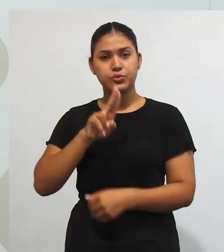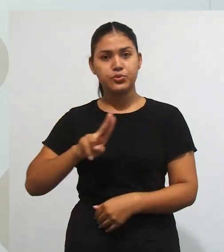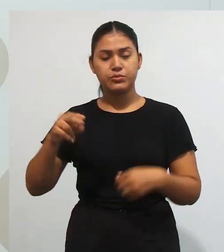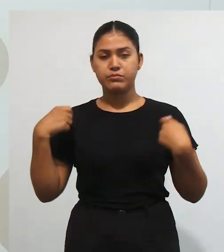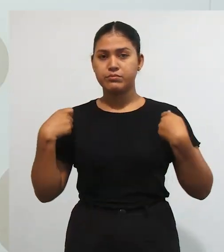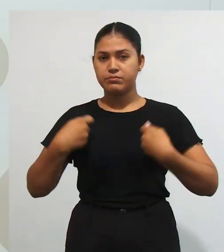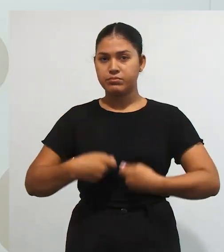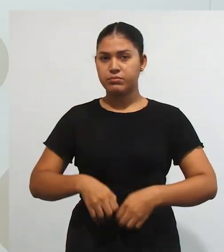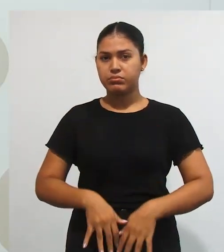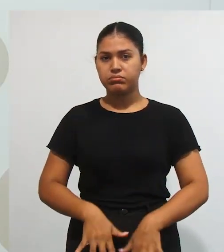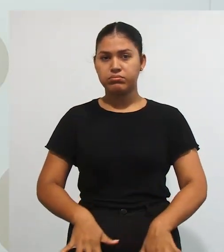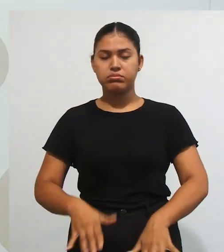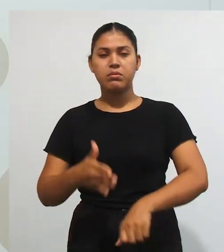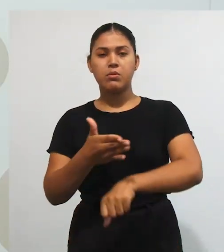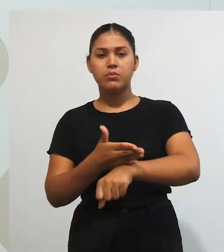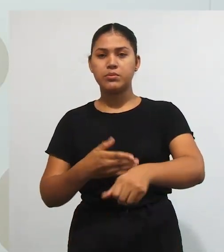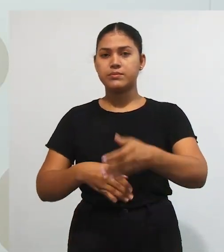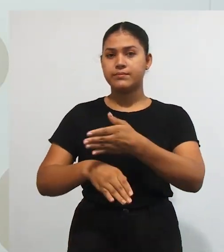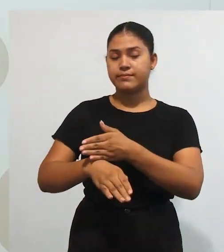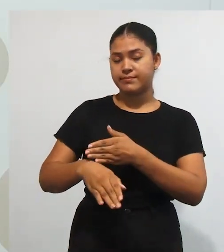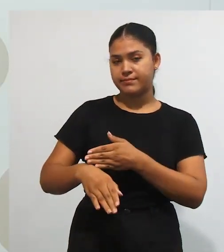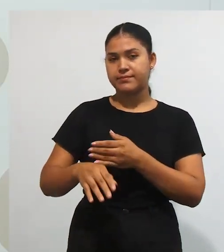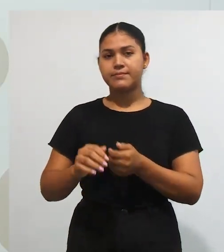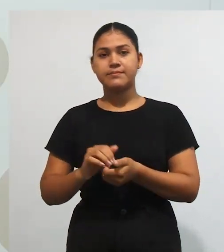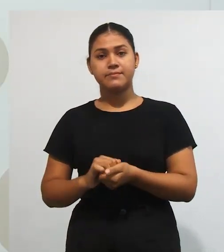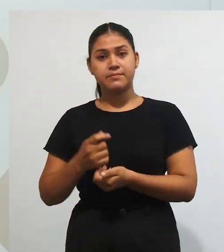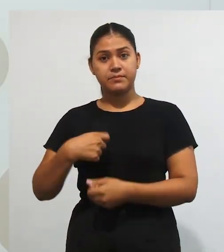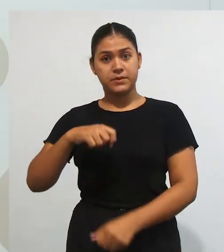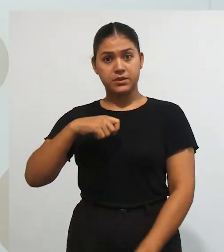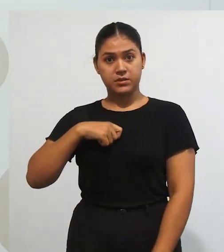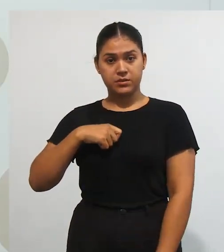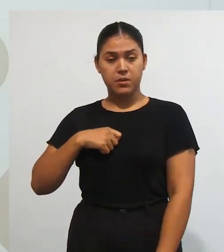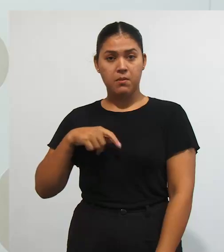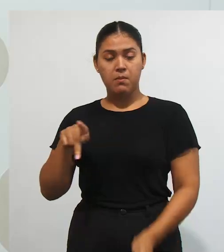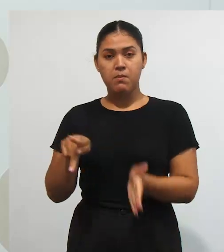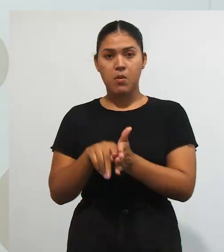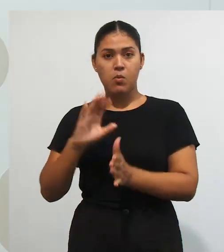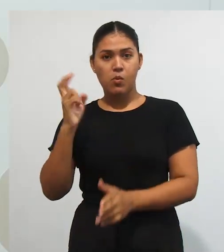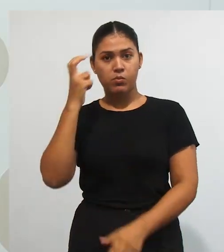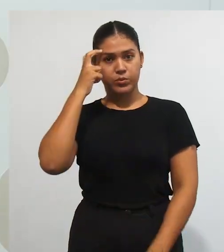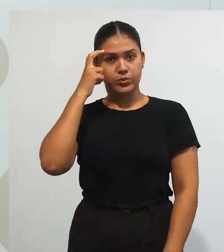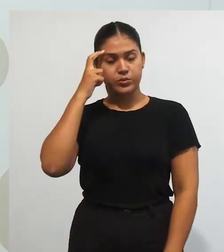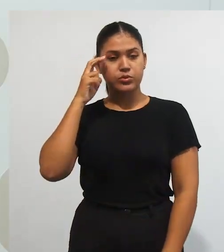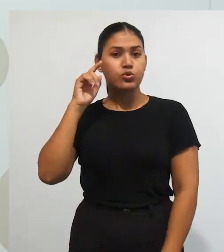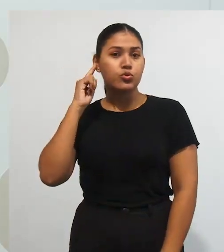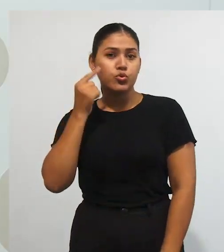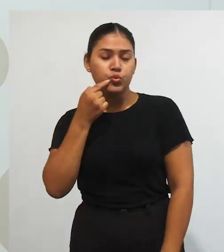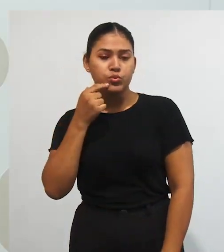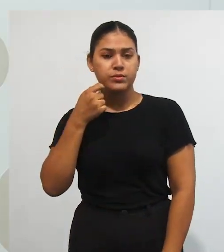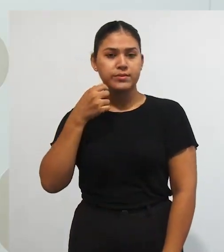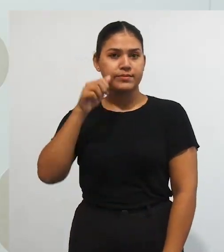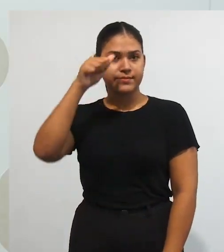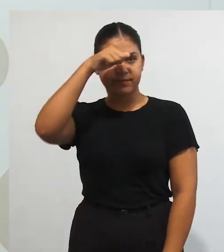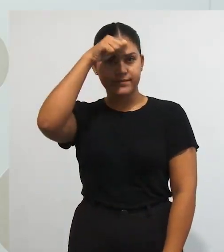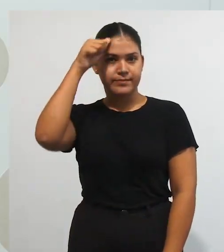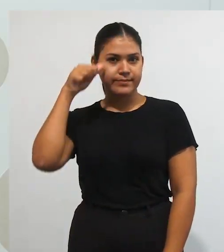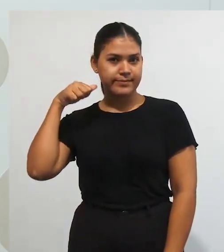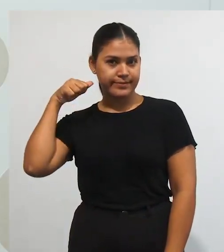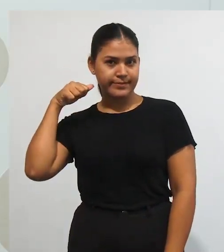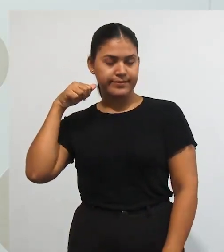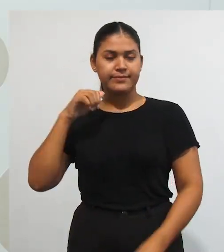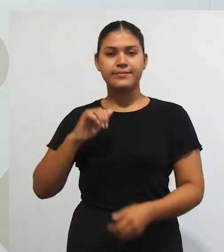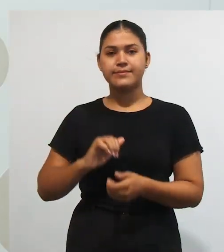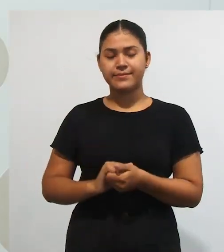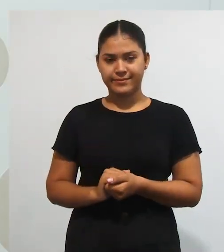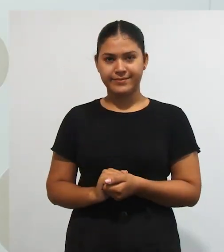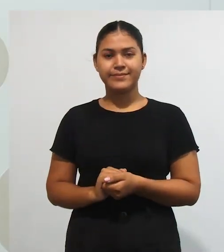vestido midi de mangas longas e o sinal que me identifica na comunidade surda é este. Bem, eu estou muito feliz com a